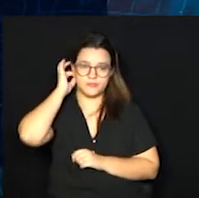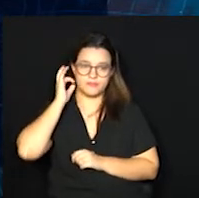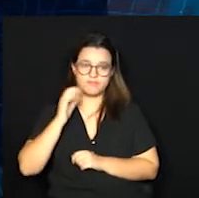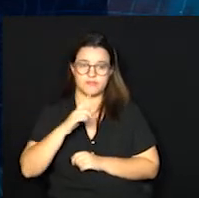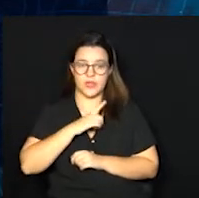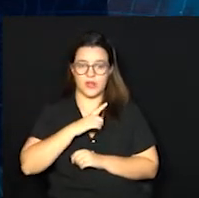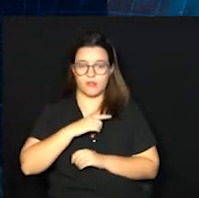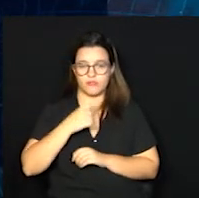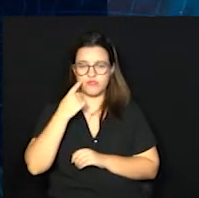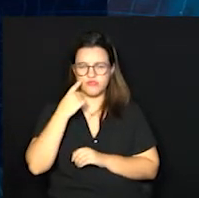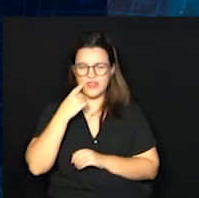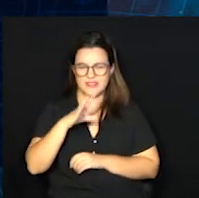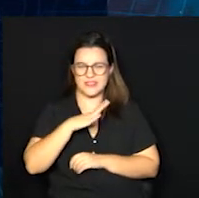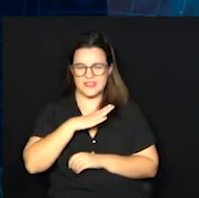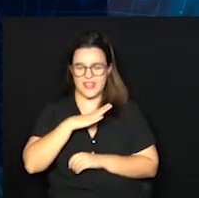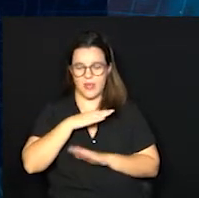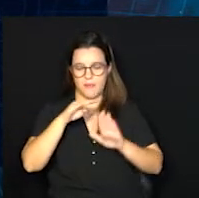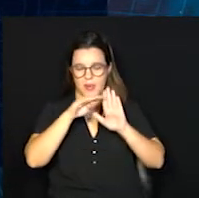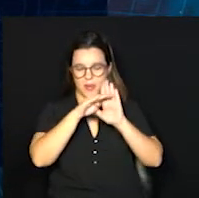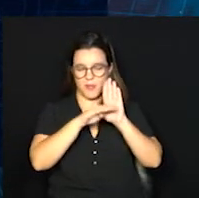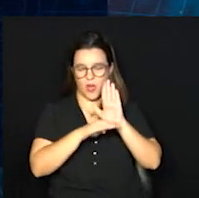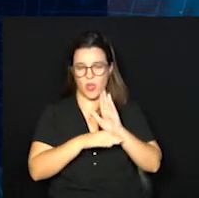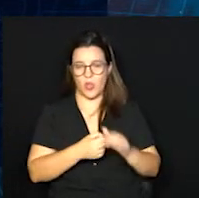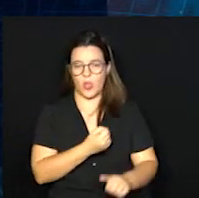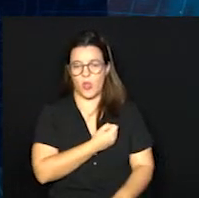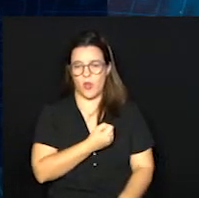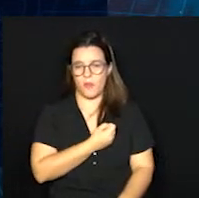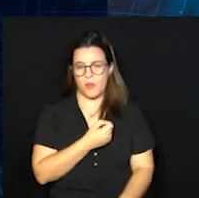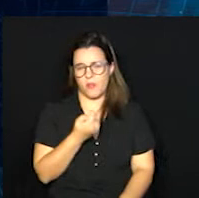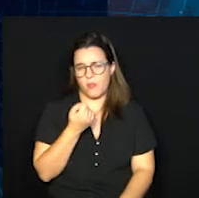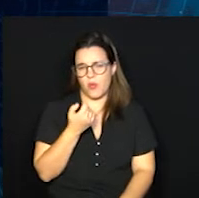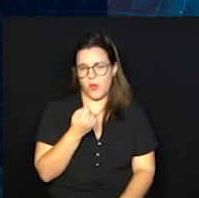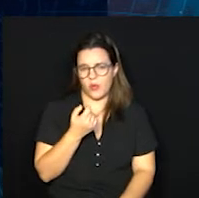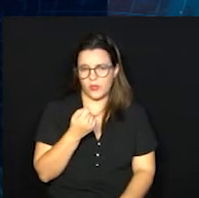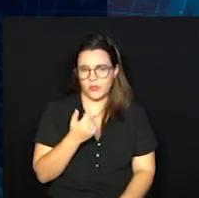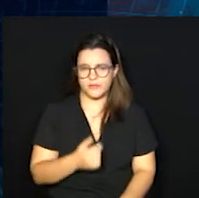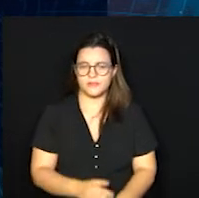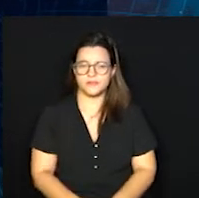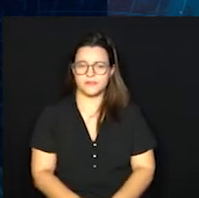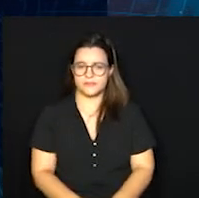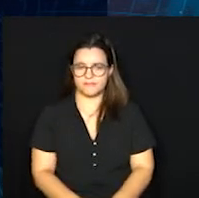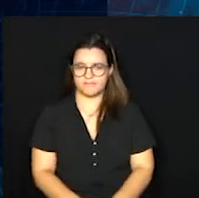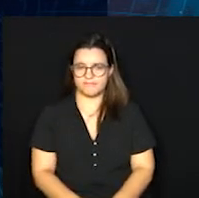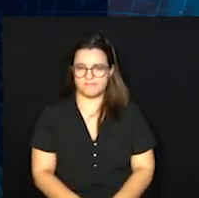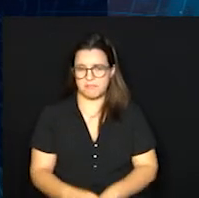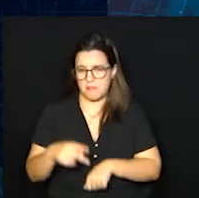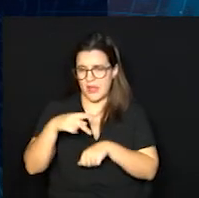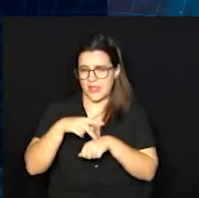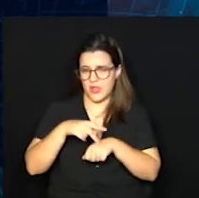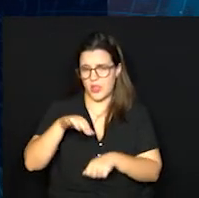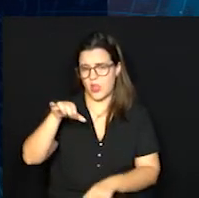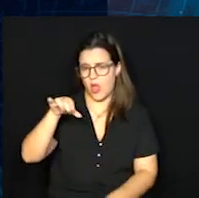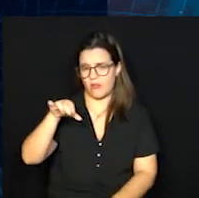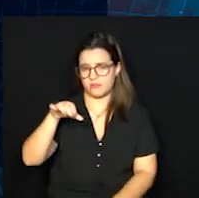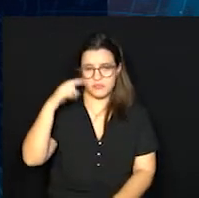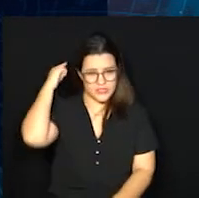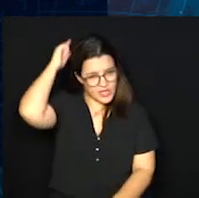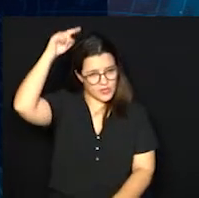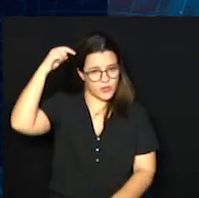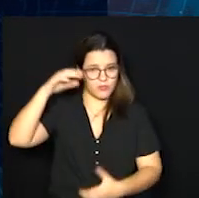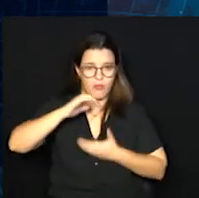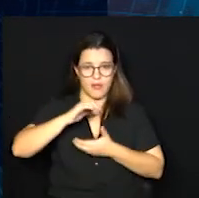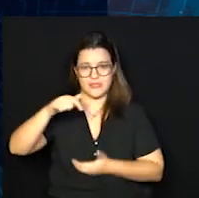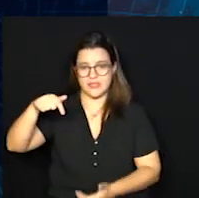as que mantêm aí um número bem pequeno, Arthur Nogueira com 24, Pedreira com 9 óbitos, Santo Antônio de